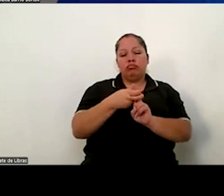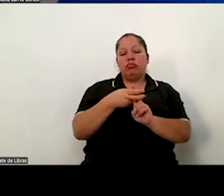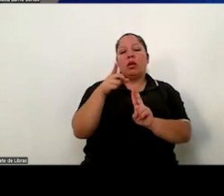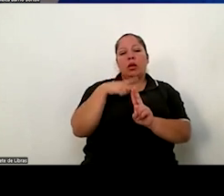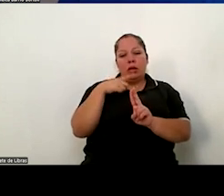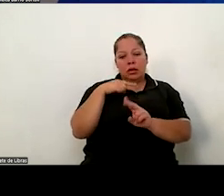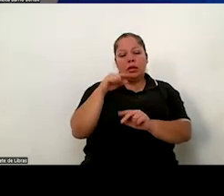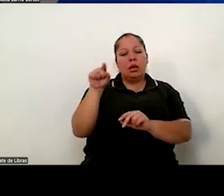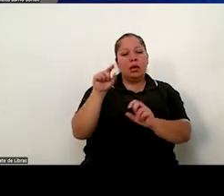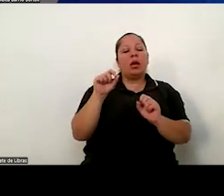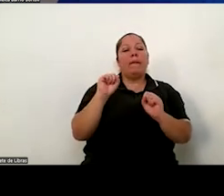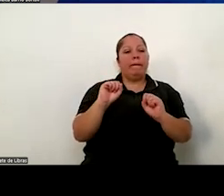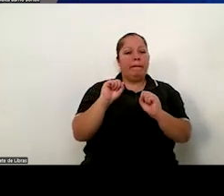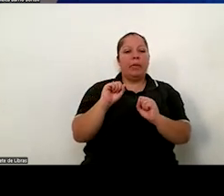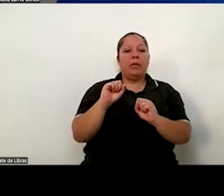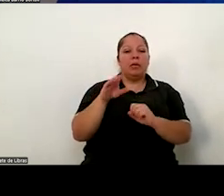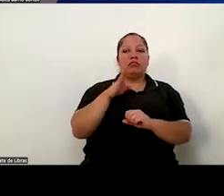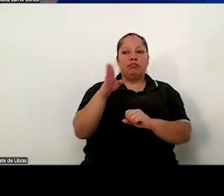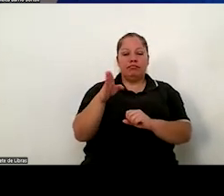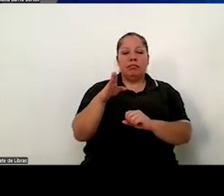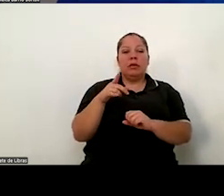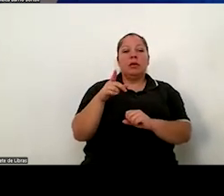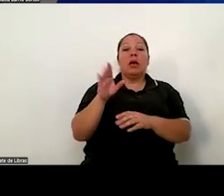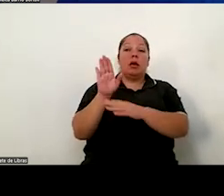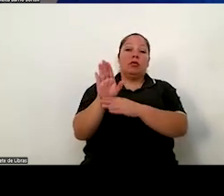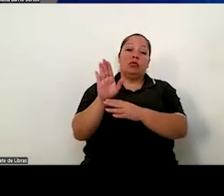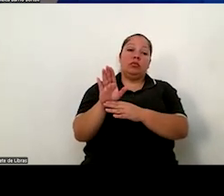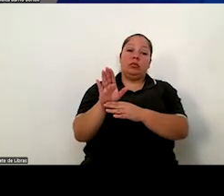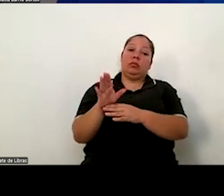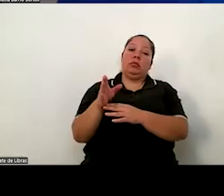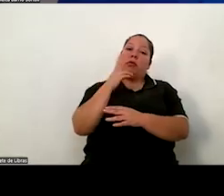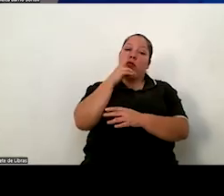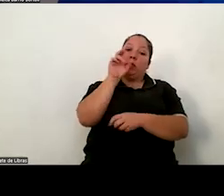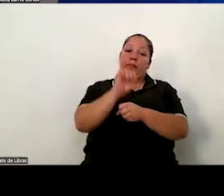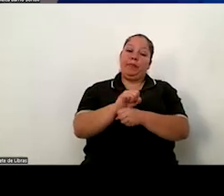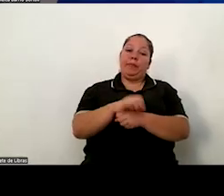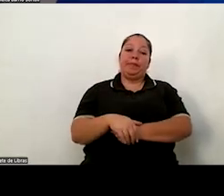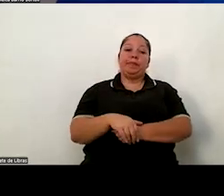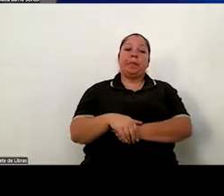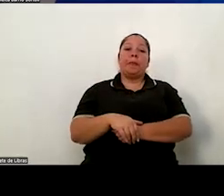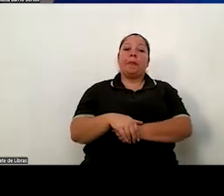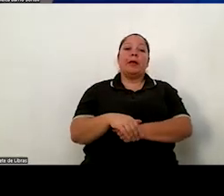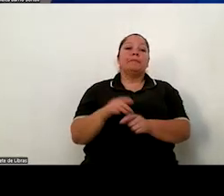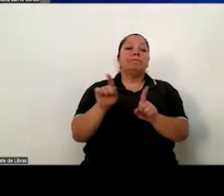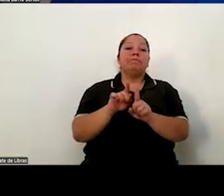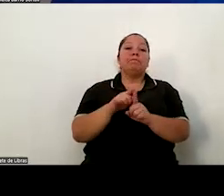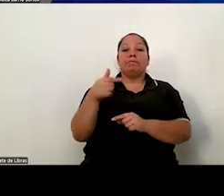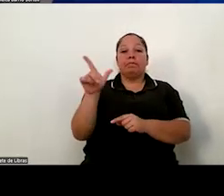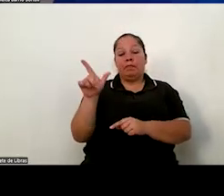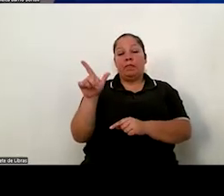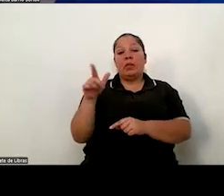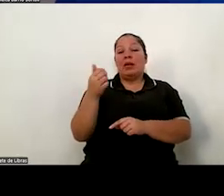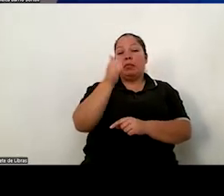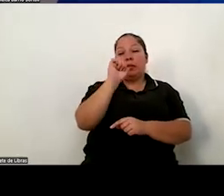Ele é também um fator de câncer coloretal. O consumo excessivo de bebida alcoólica pode estar associado ao aumento